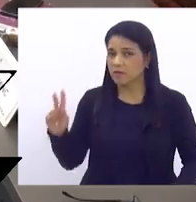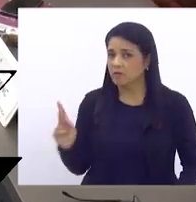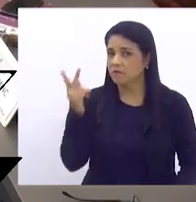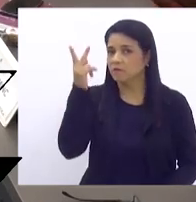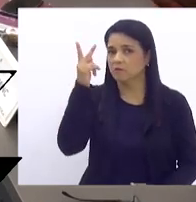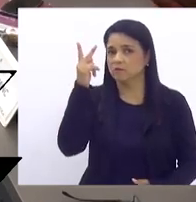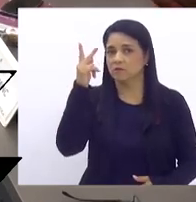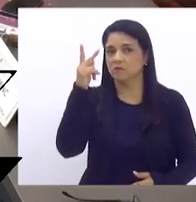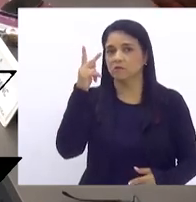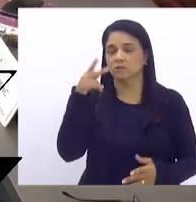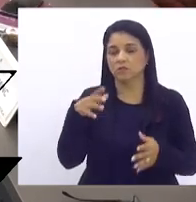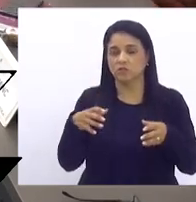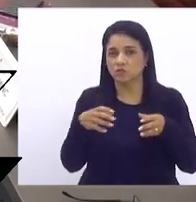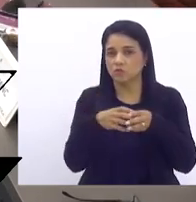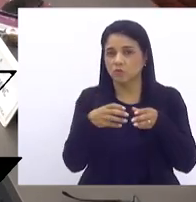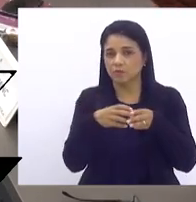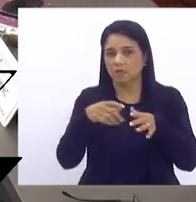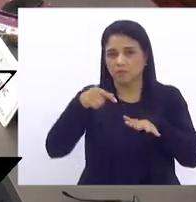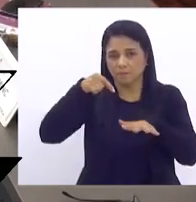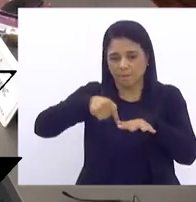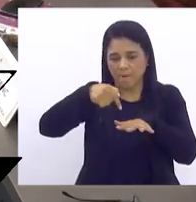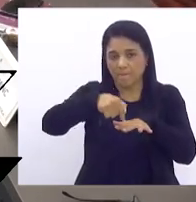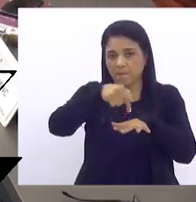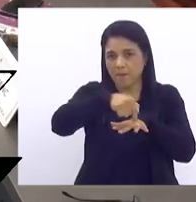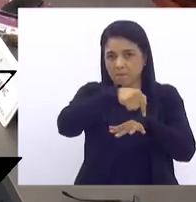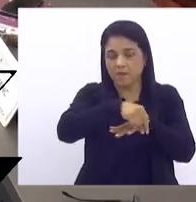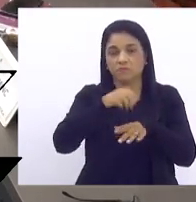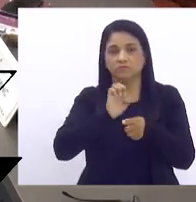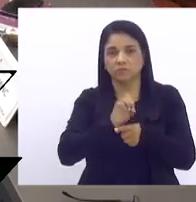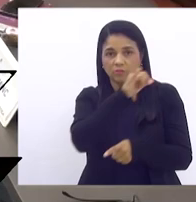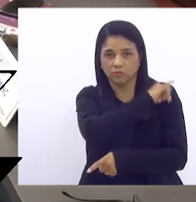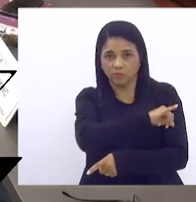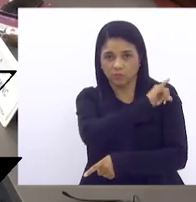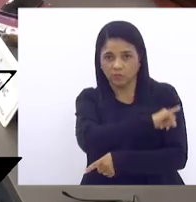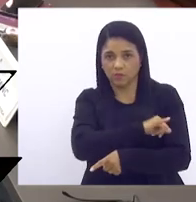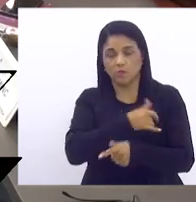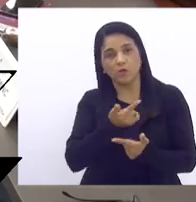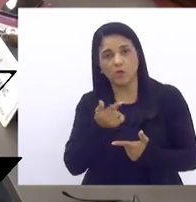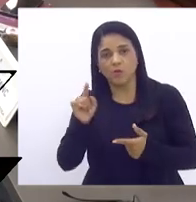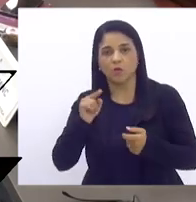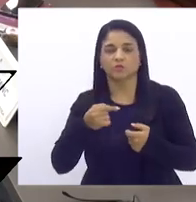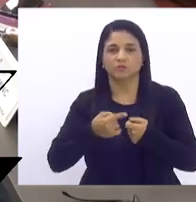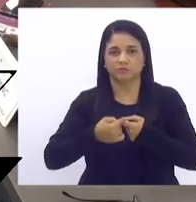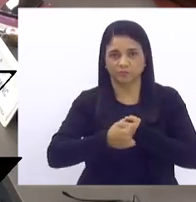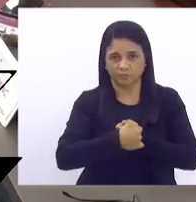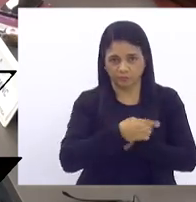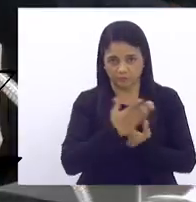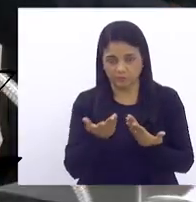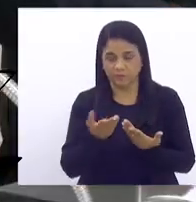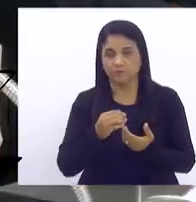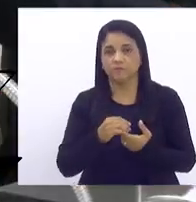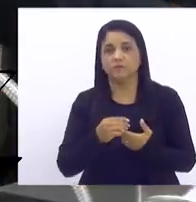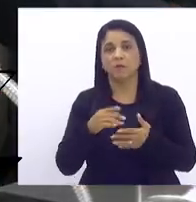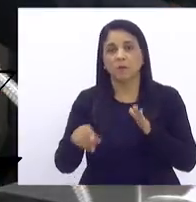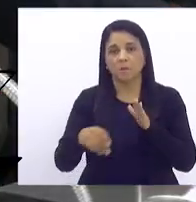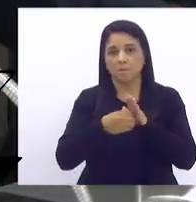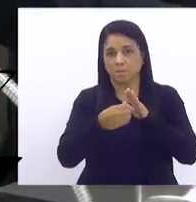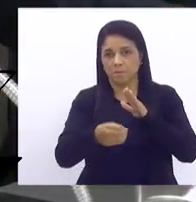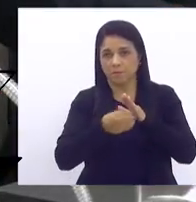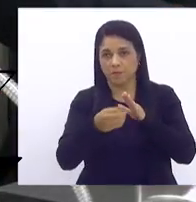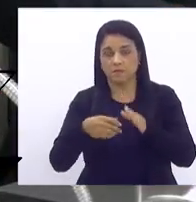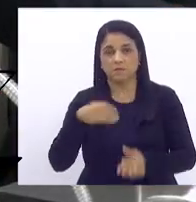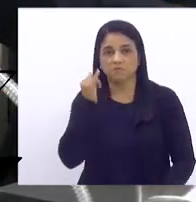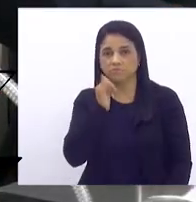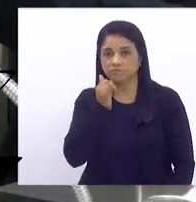das comunidades remanescentes de quilombos no estado do Rio de Janeiro e dá outras providências. O parecer original, deputado